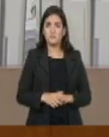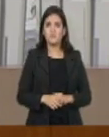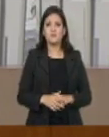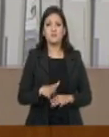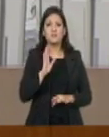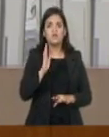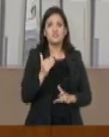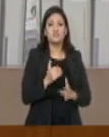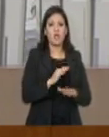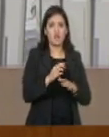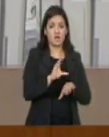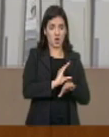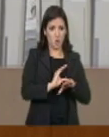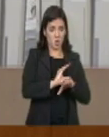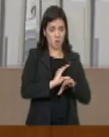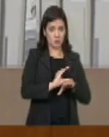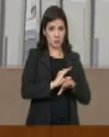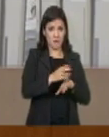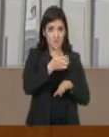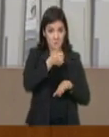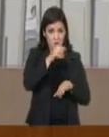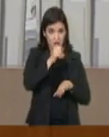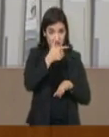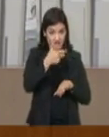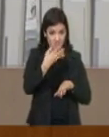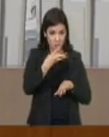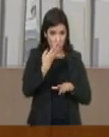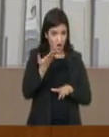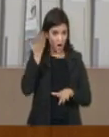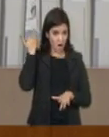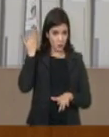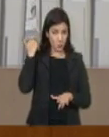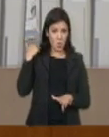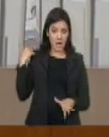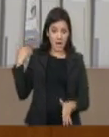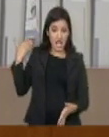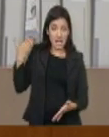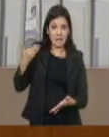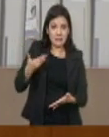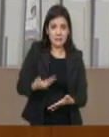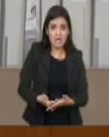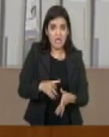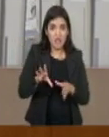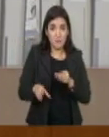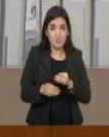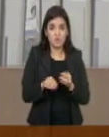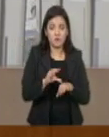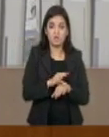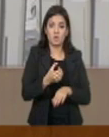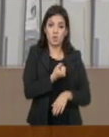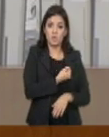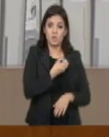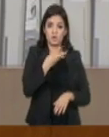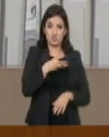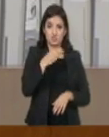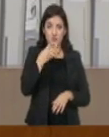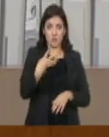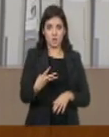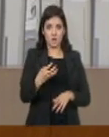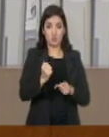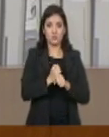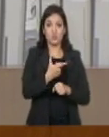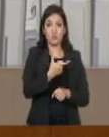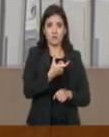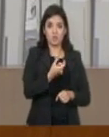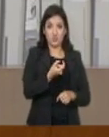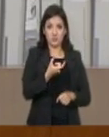a Constituição de 1824 até a Emenda Constitucional número 34 de 2001, passando por